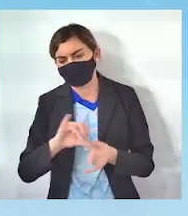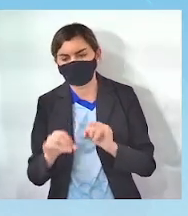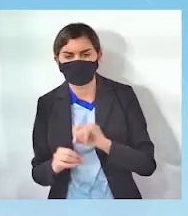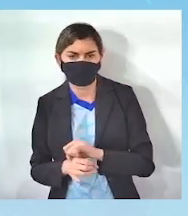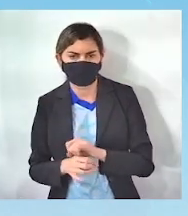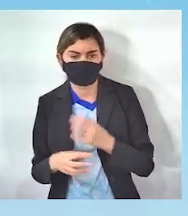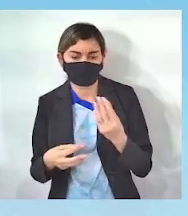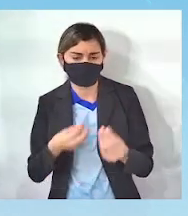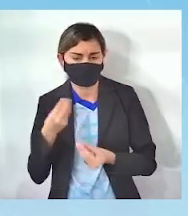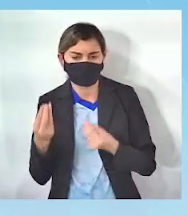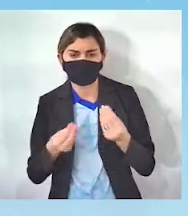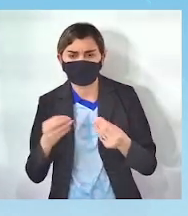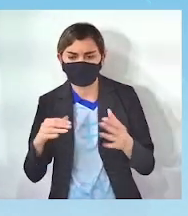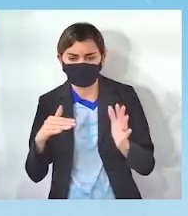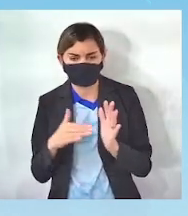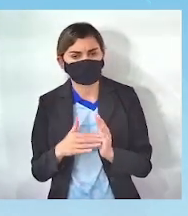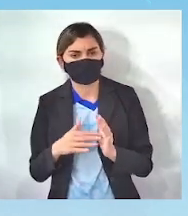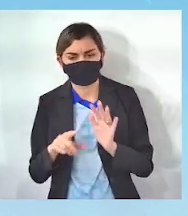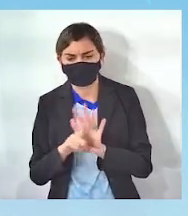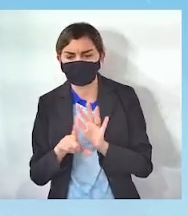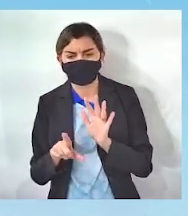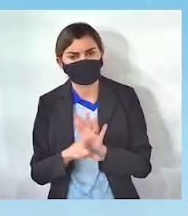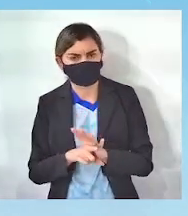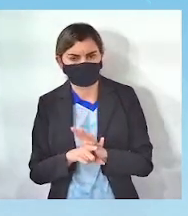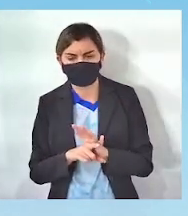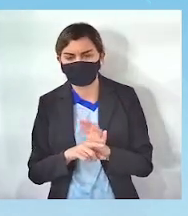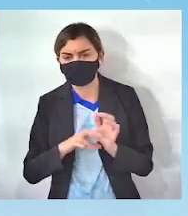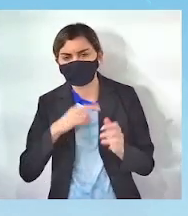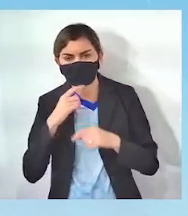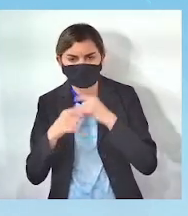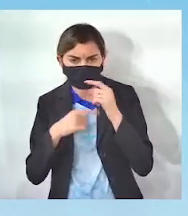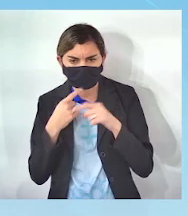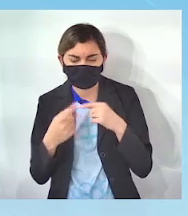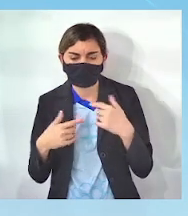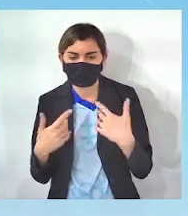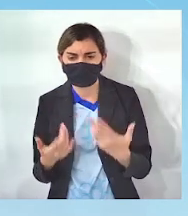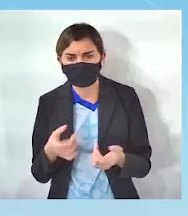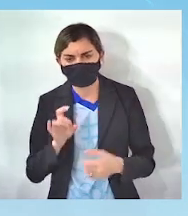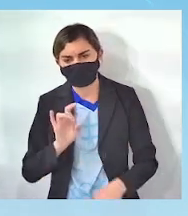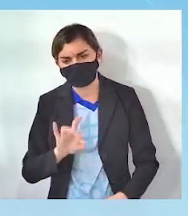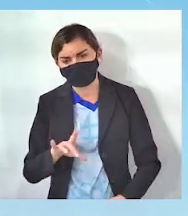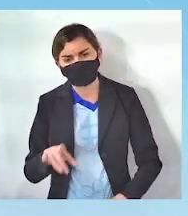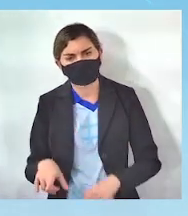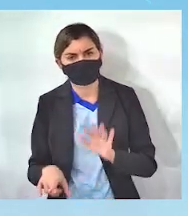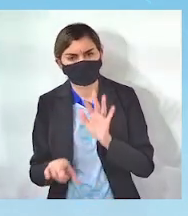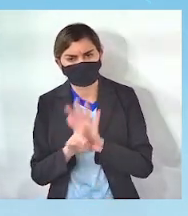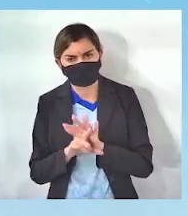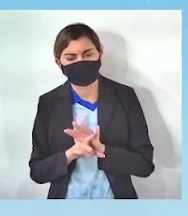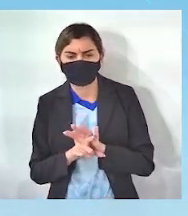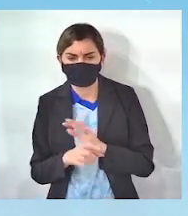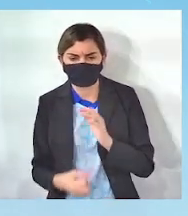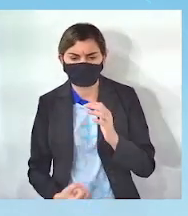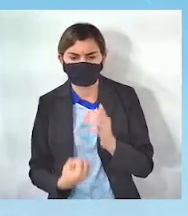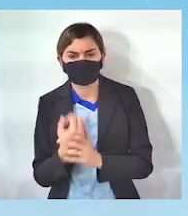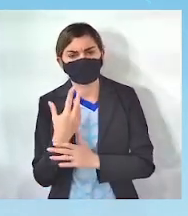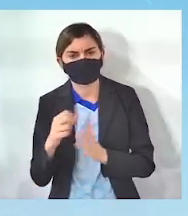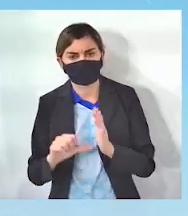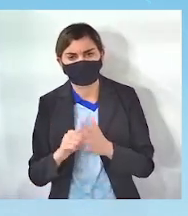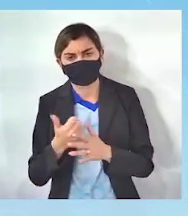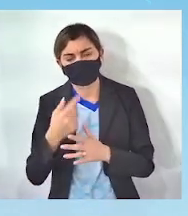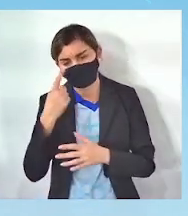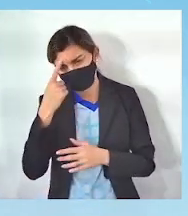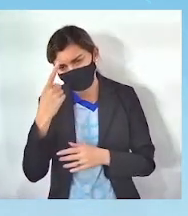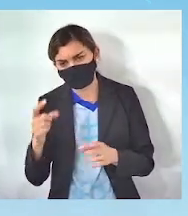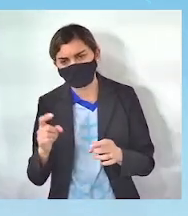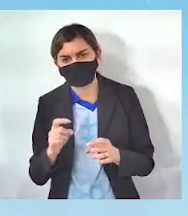Então, como até as leis ponderais isso não era possível, então só com as leis ponderais surge a primeira ideia de como é